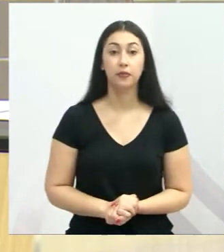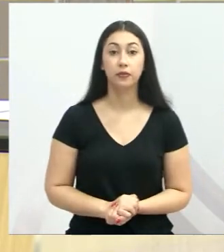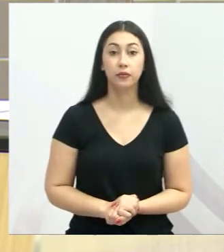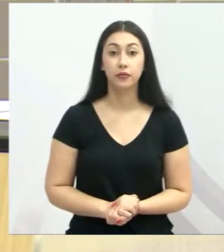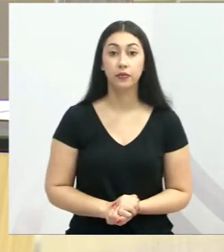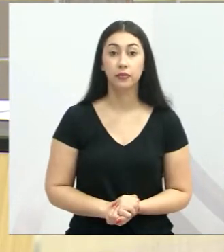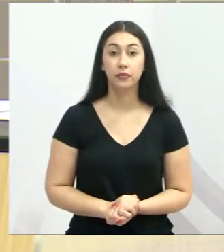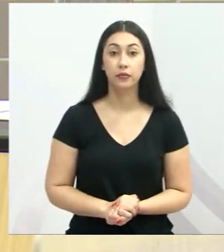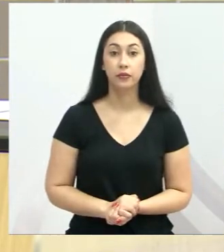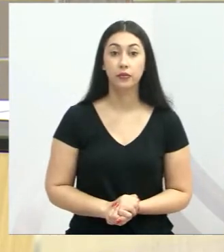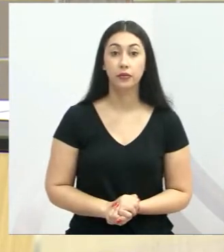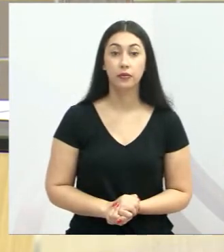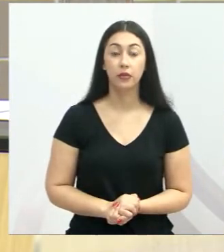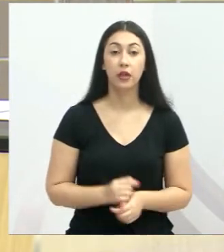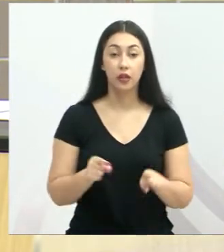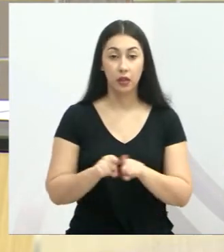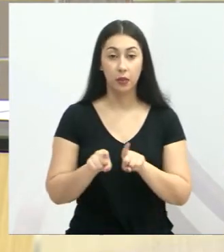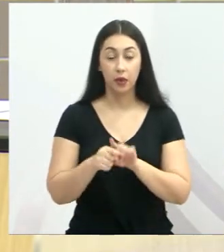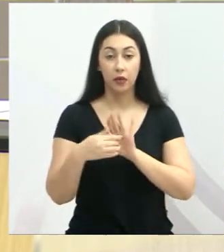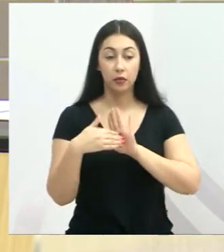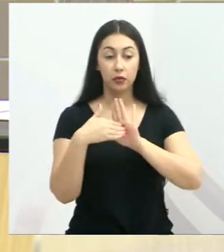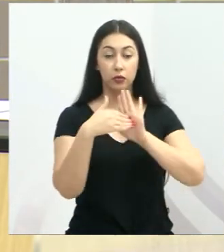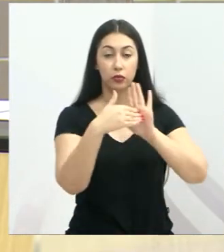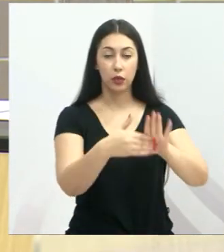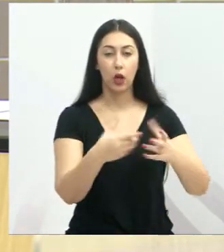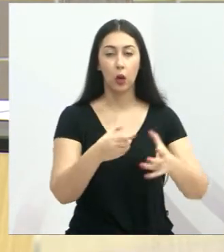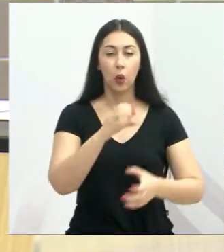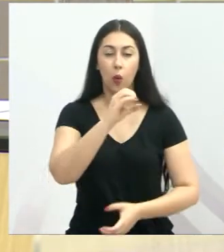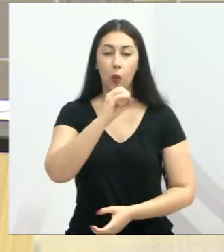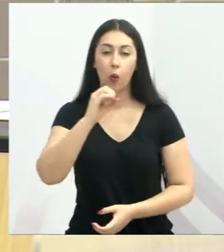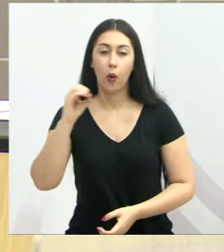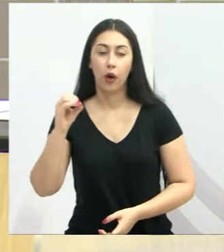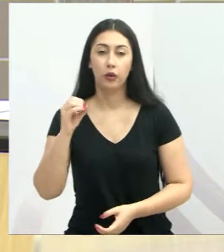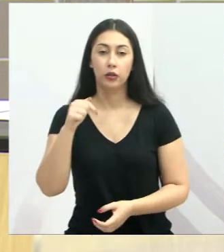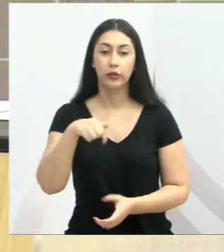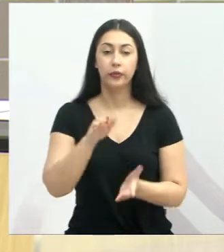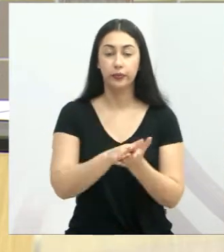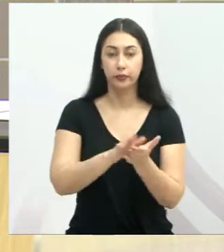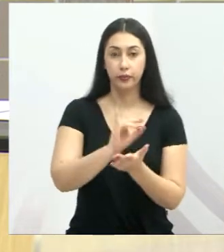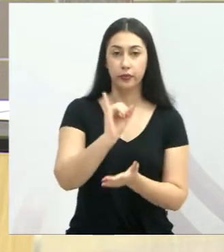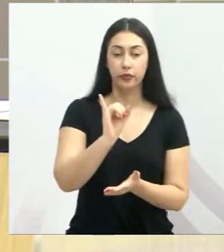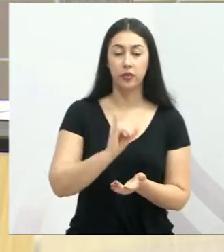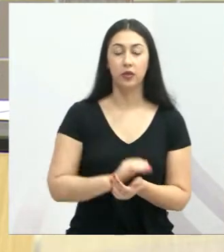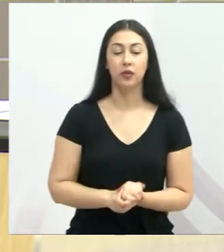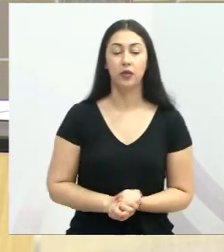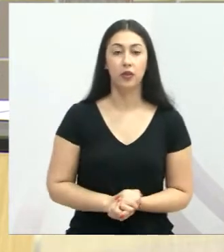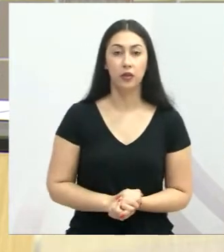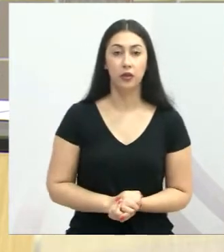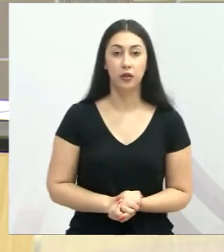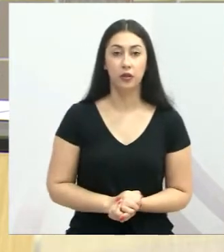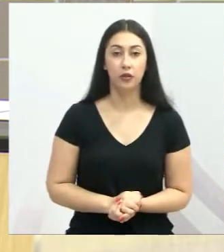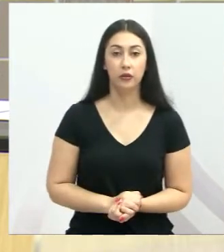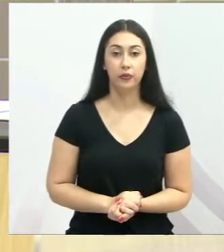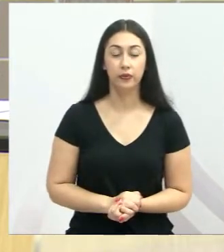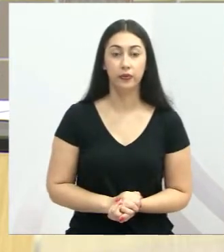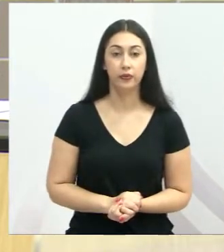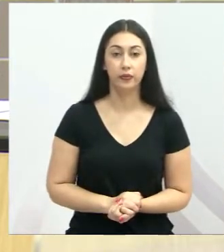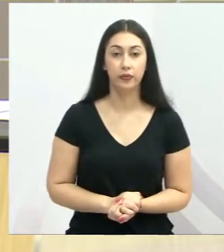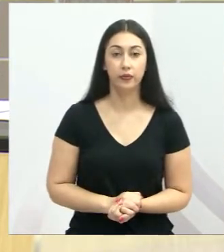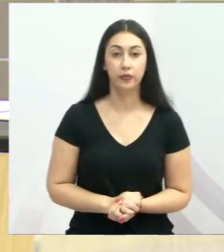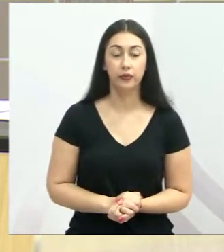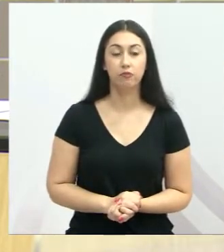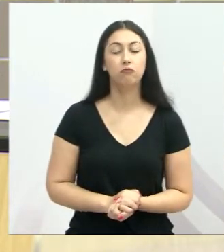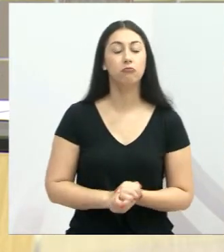O investimento da Zona Oeste de Jacareí fará toda a diferença na região, especialmente em nossa cidade. Feito